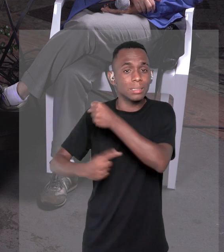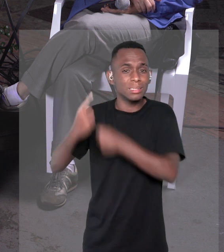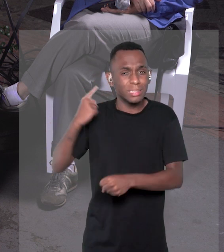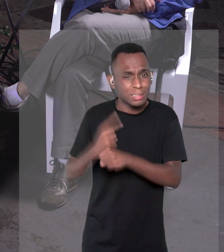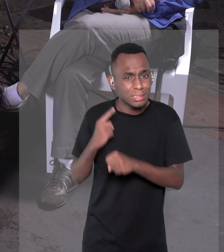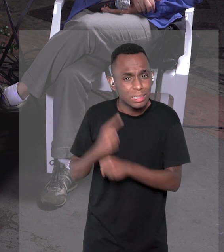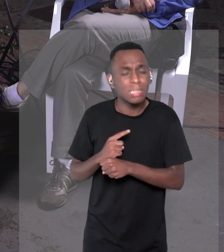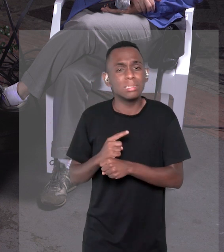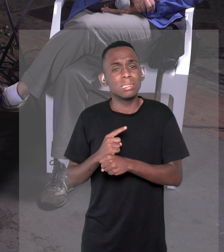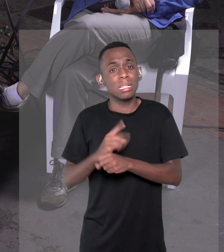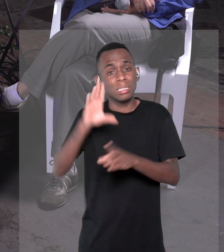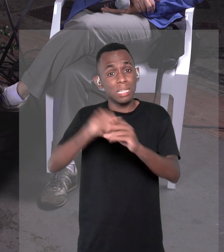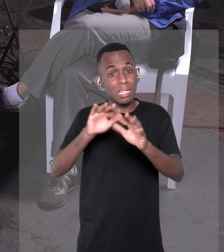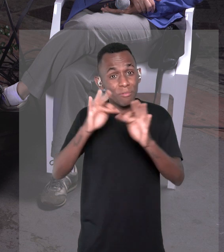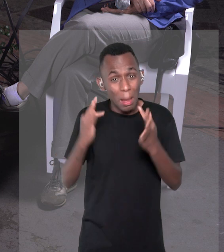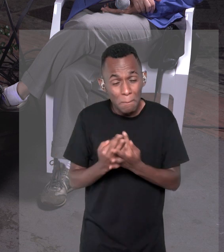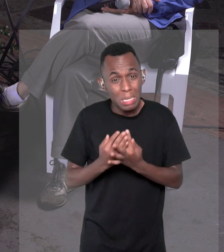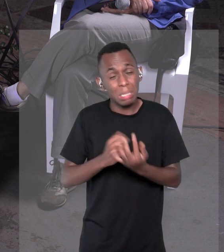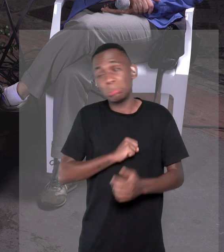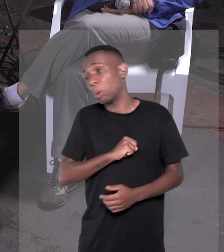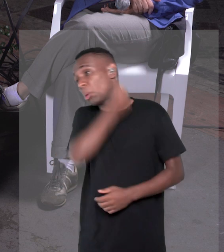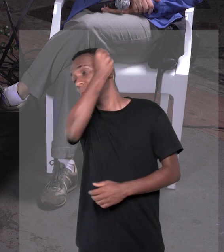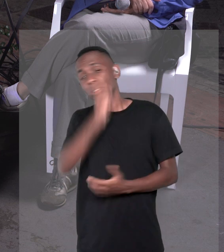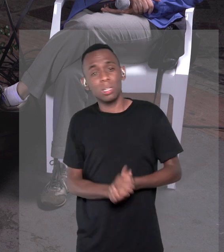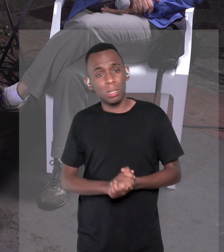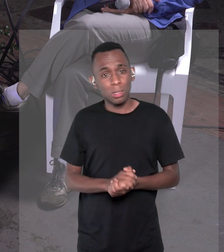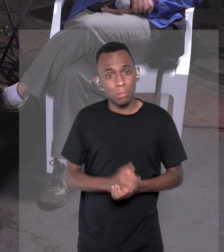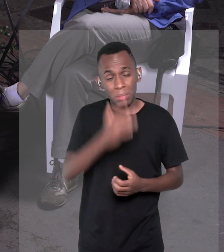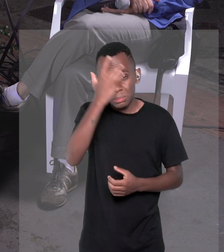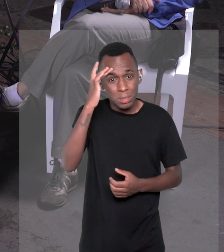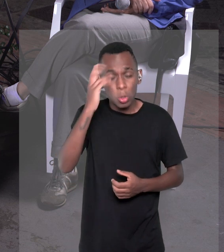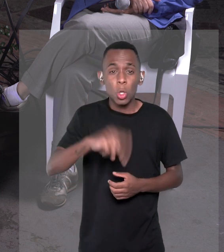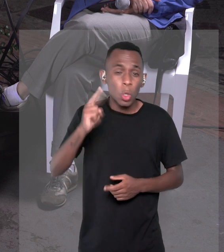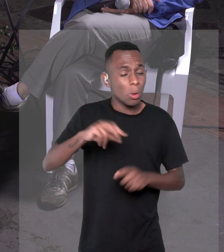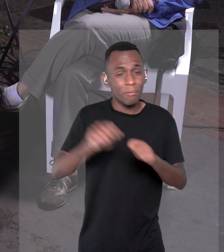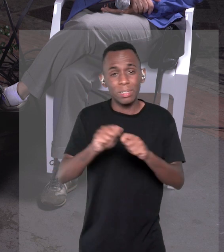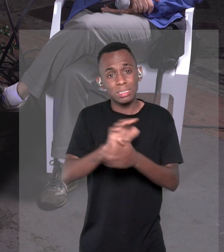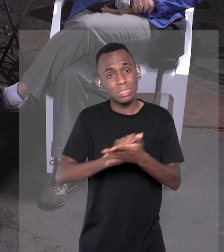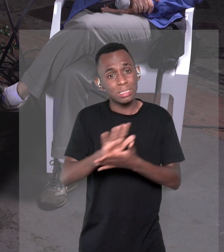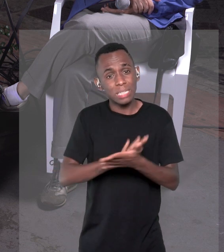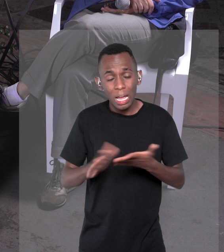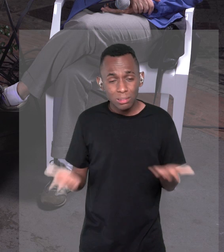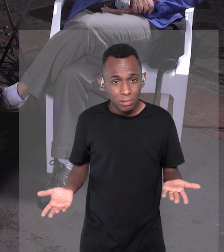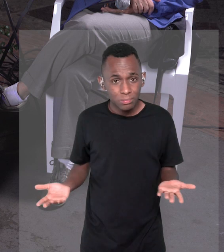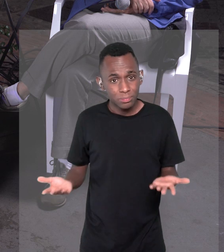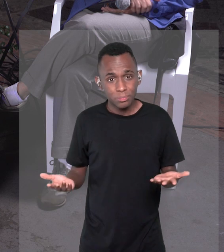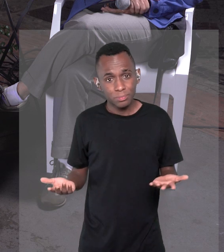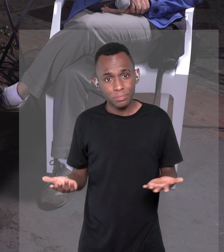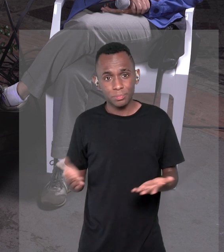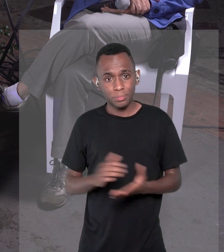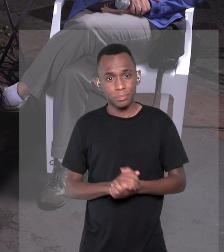fico sempre me perguntando como é que seria a poesia do Drummond num tempo como que nós vivemos no segundo semestre